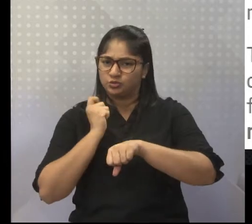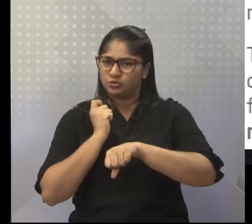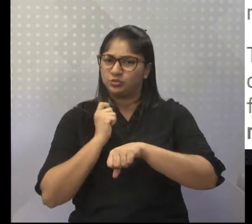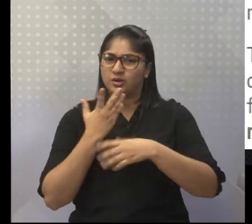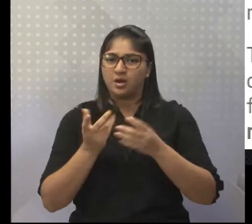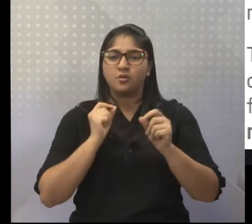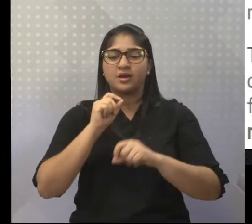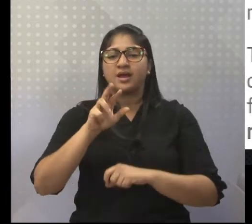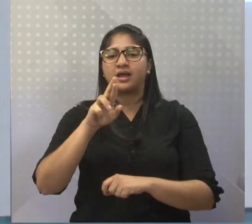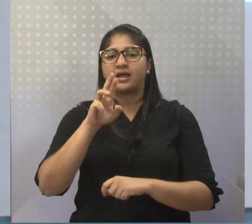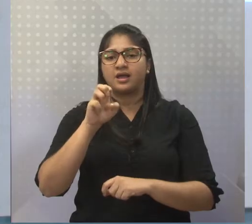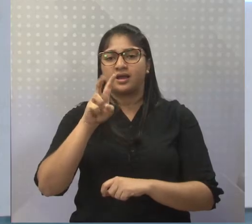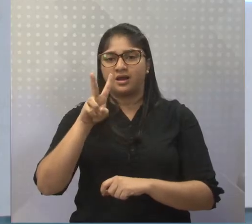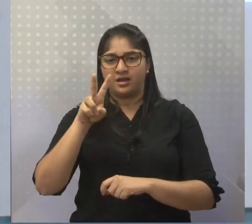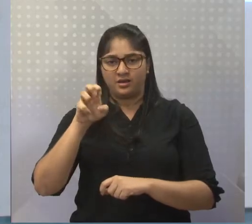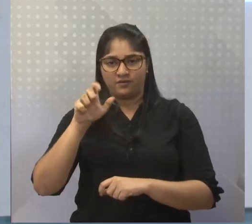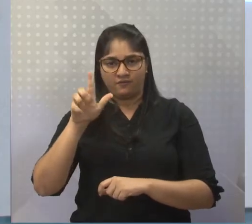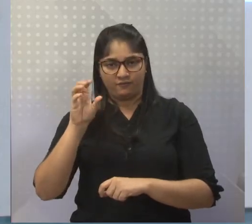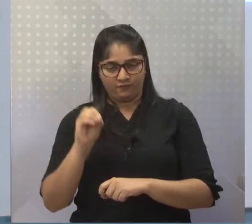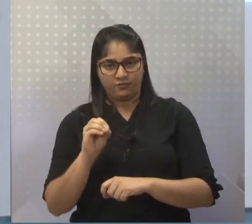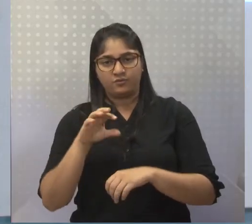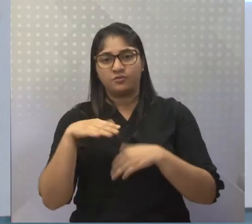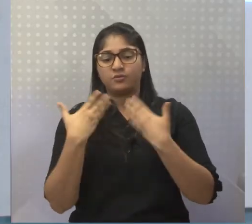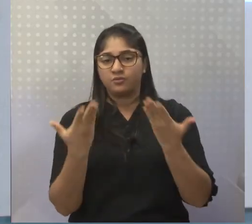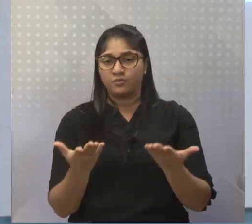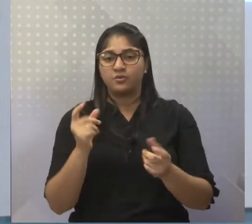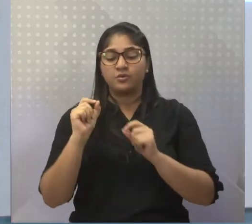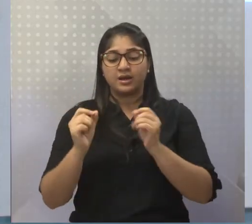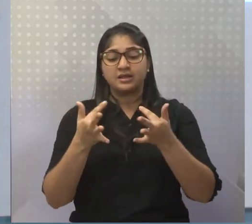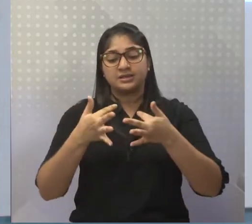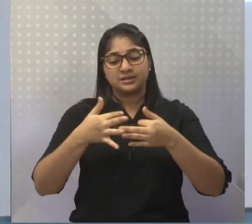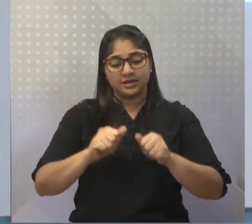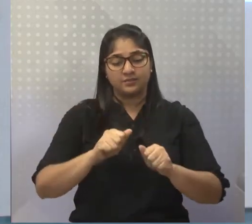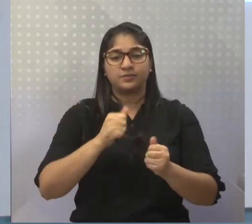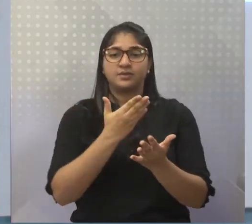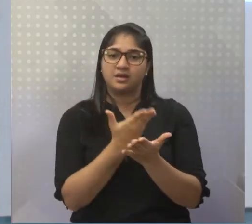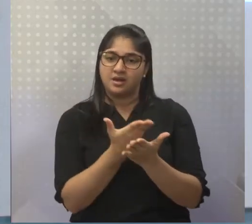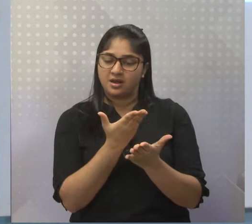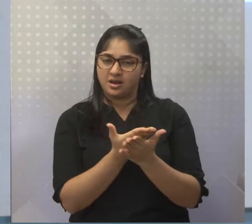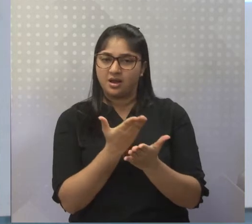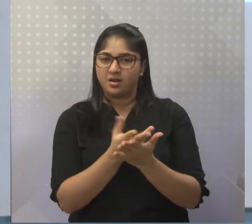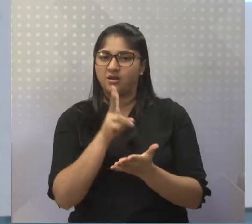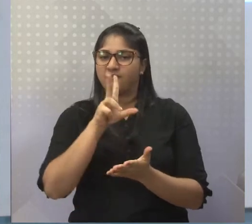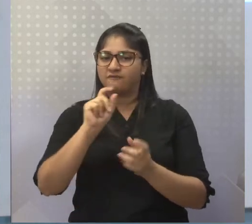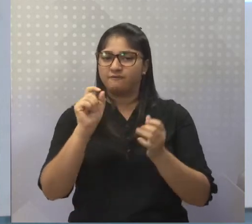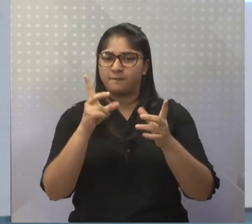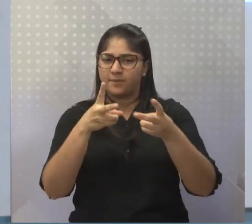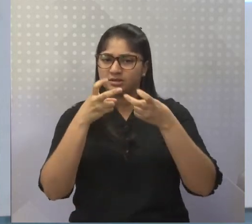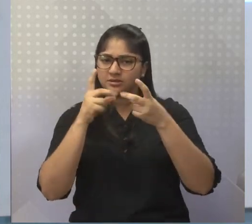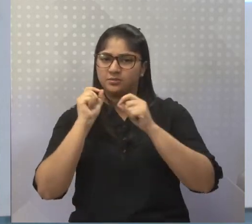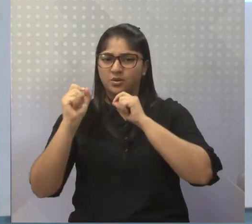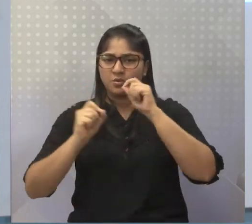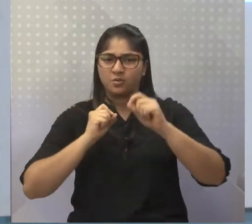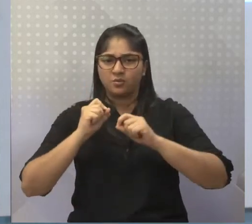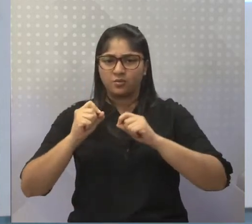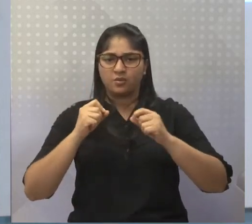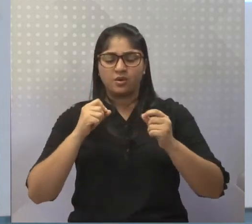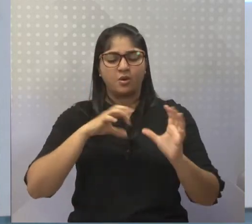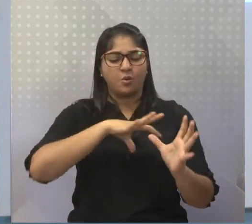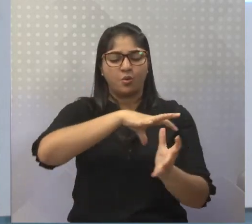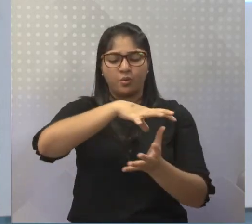que chamamos de relevo e a partir daí no finalzinho dessa aula a gente vai tentar identificar a movimentação